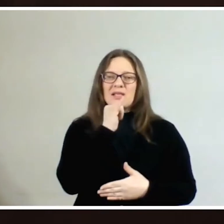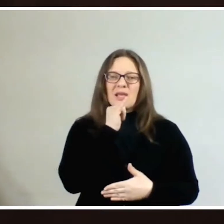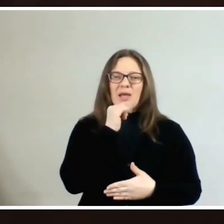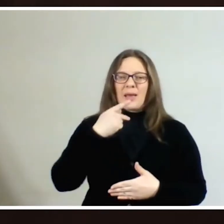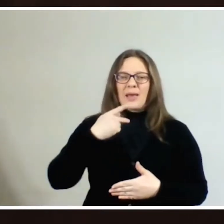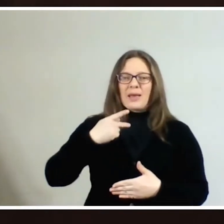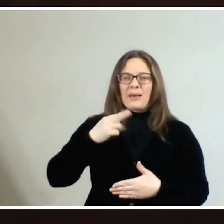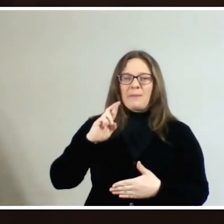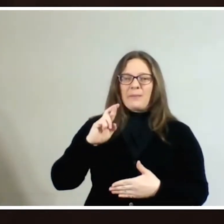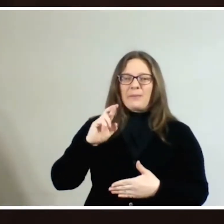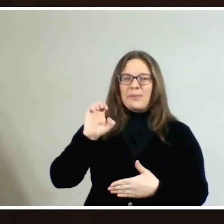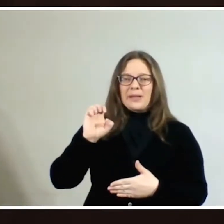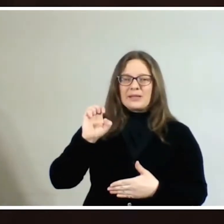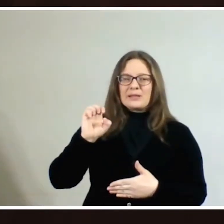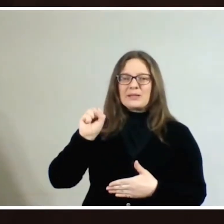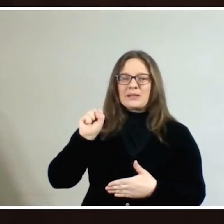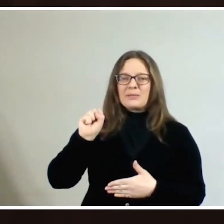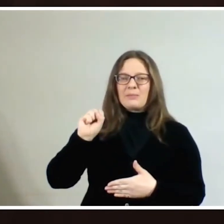triuno.